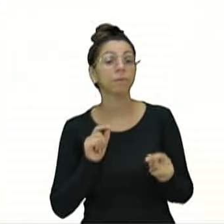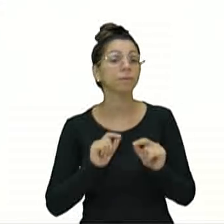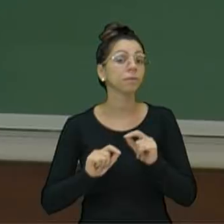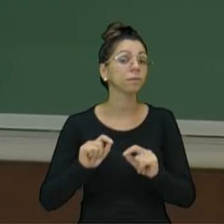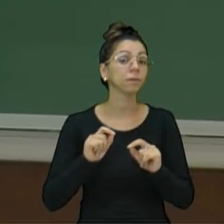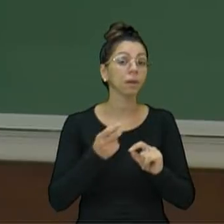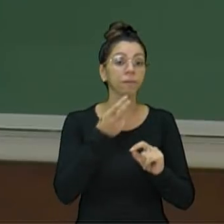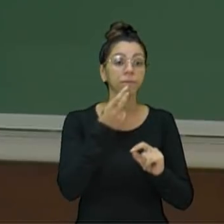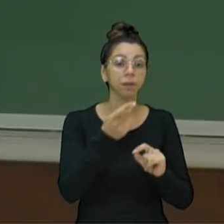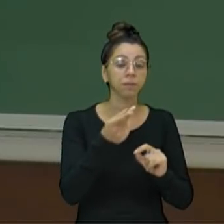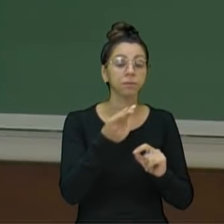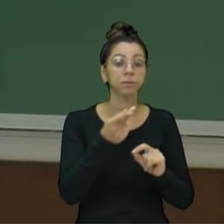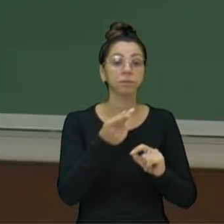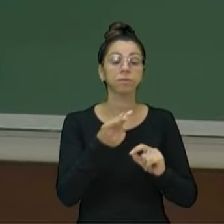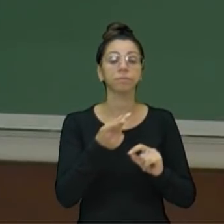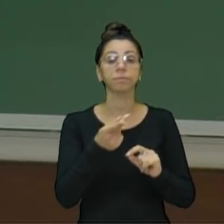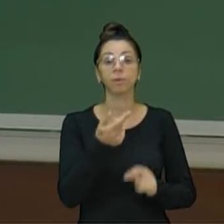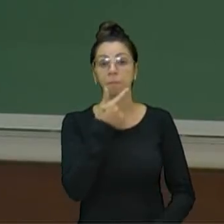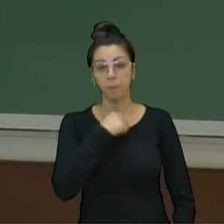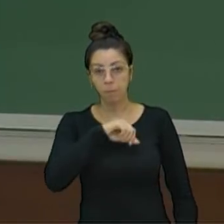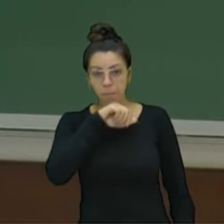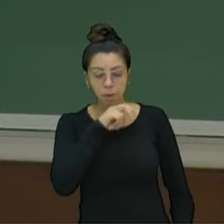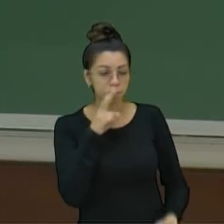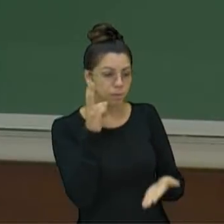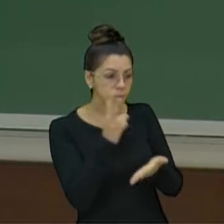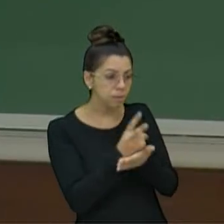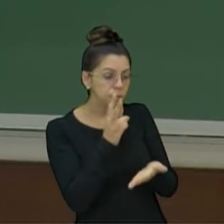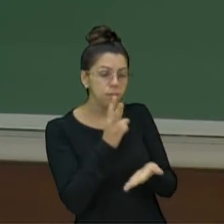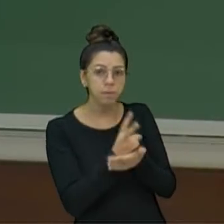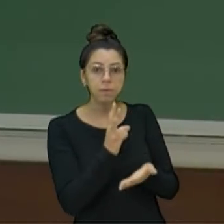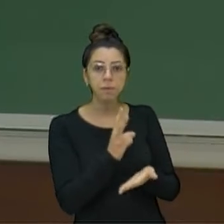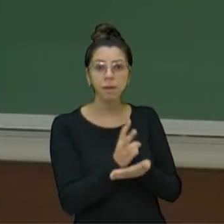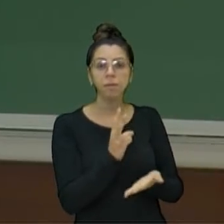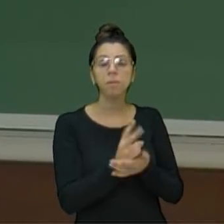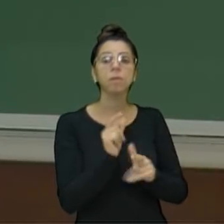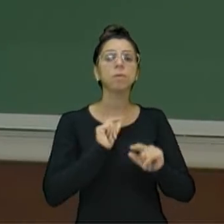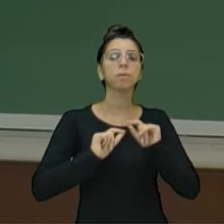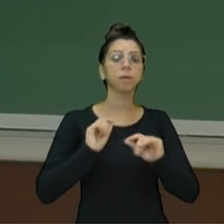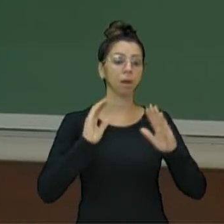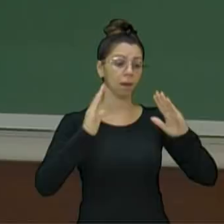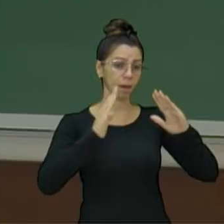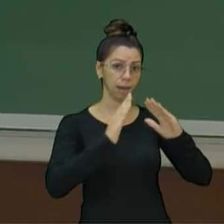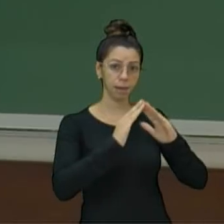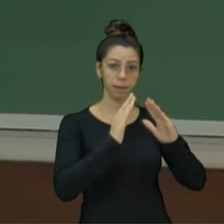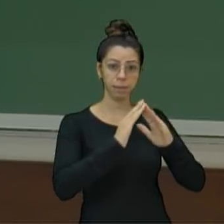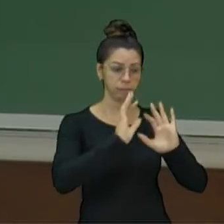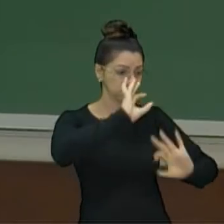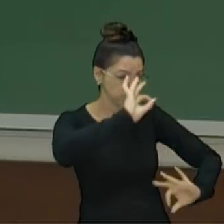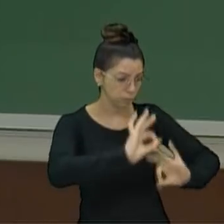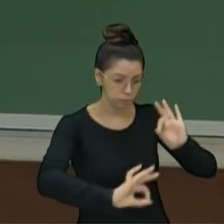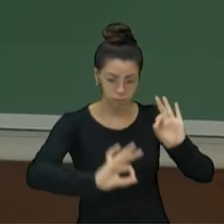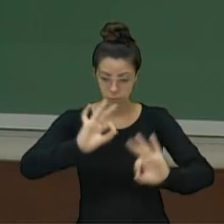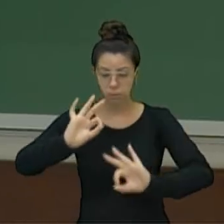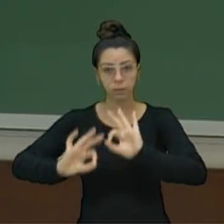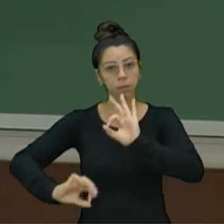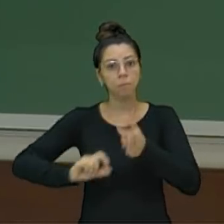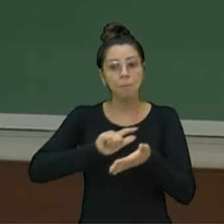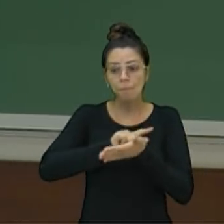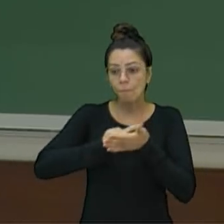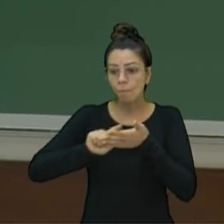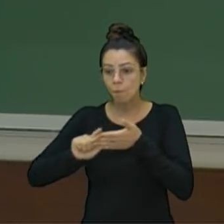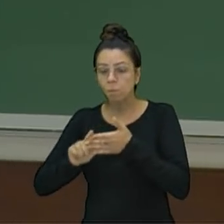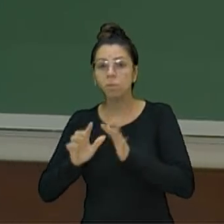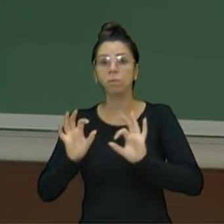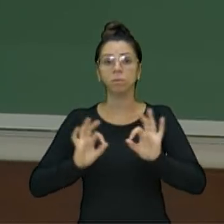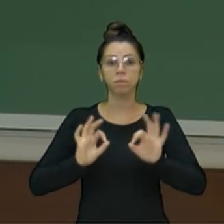ó, ele sempre esperava que nós mantivéssemos tudo organizado e em